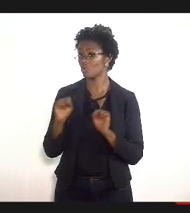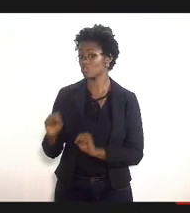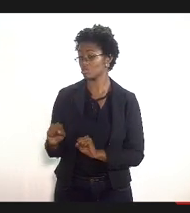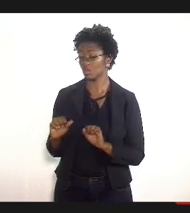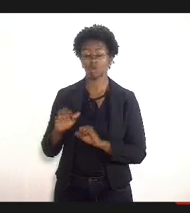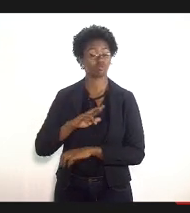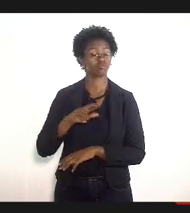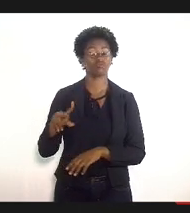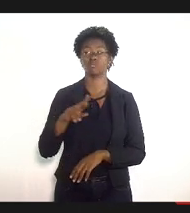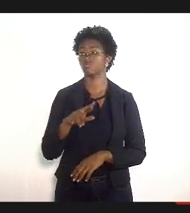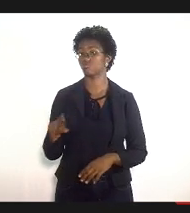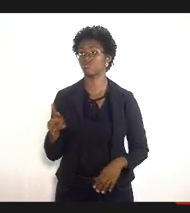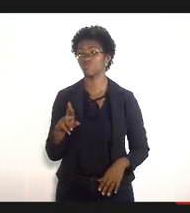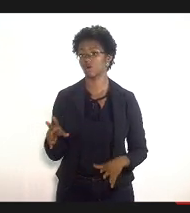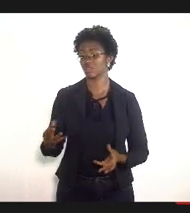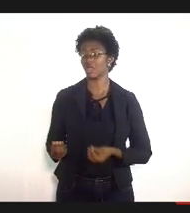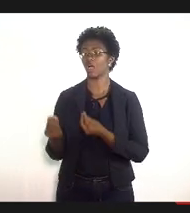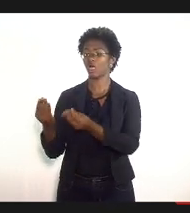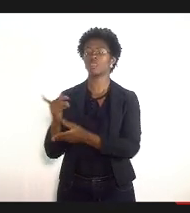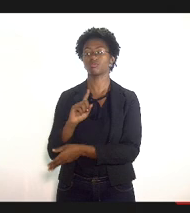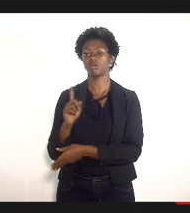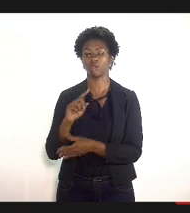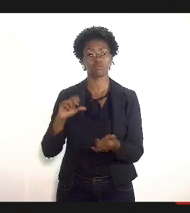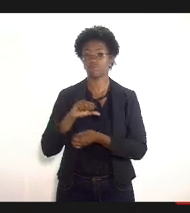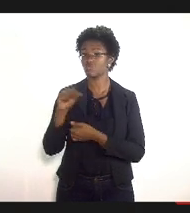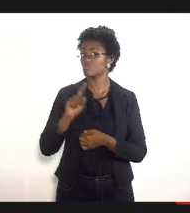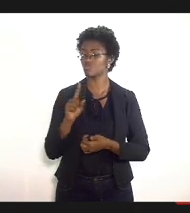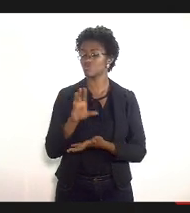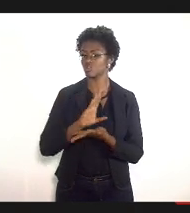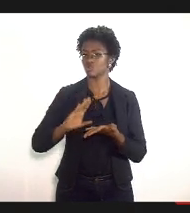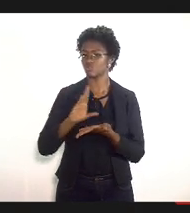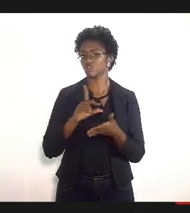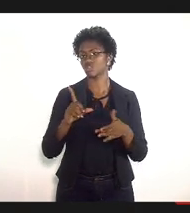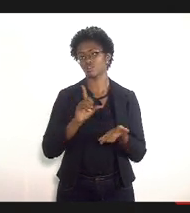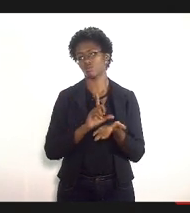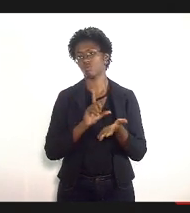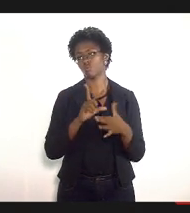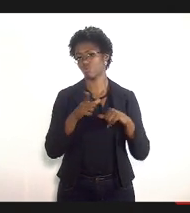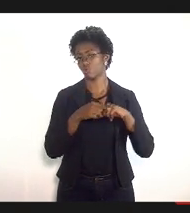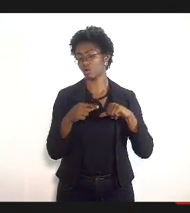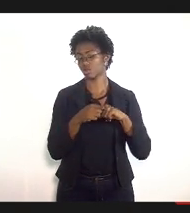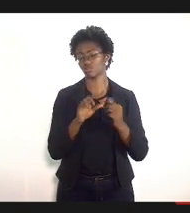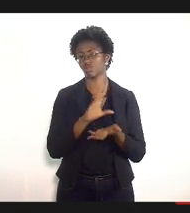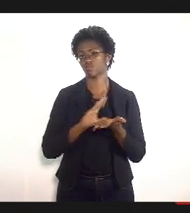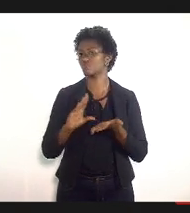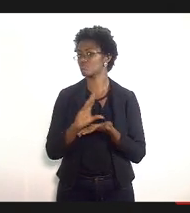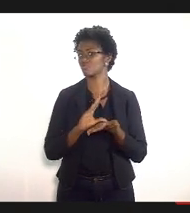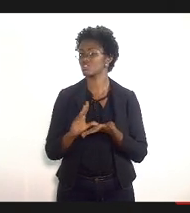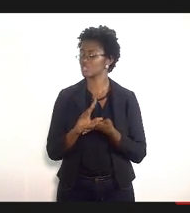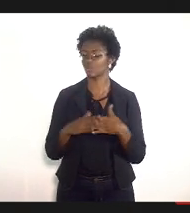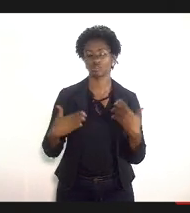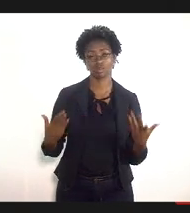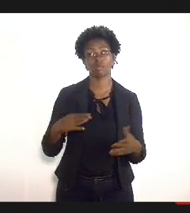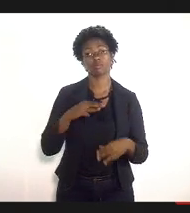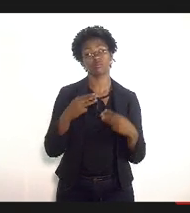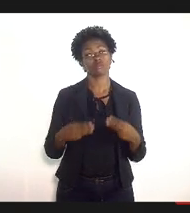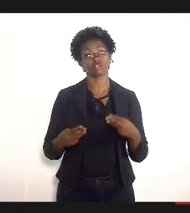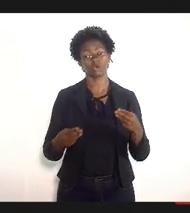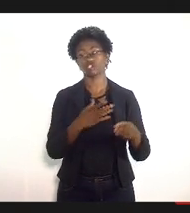na Constituição. Por enquanto, ainda não mudaram esse artigo. Então, o Ministério da Saúde não pode repassar